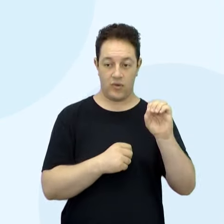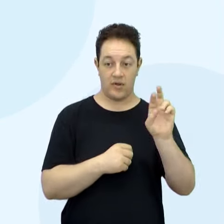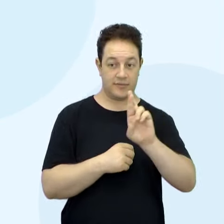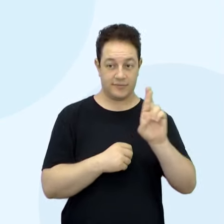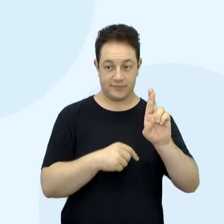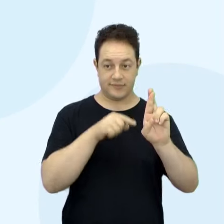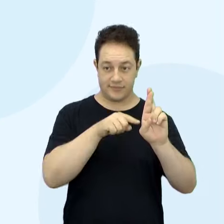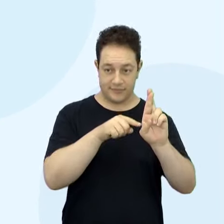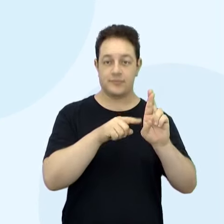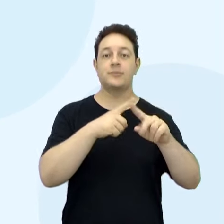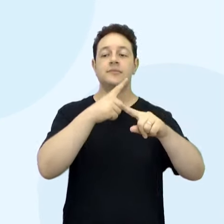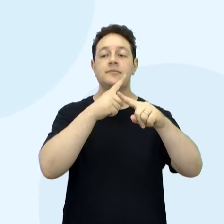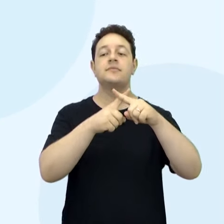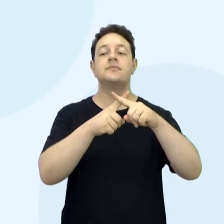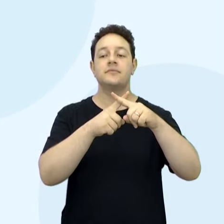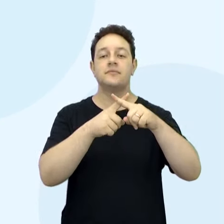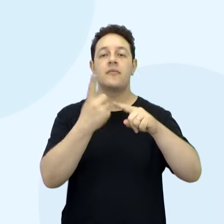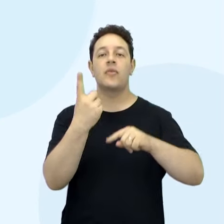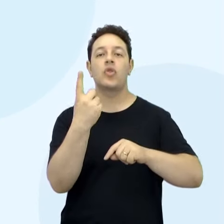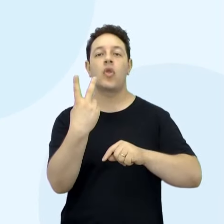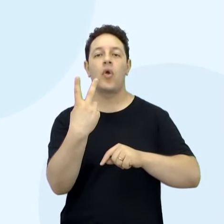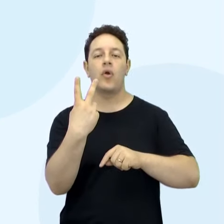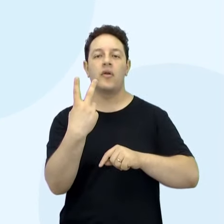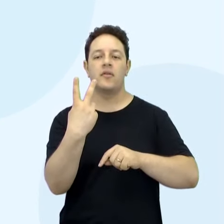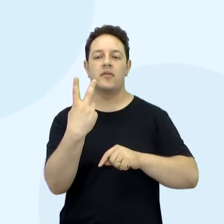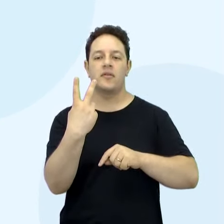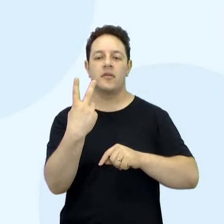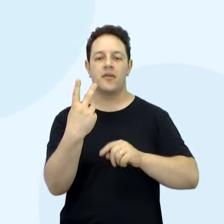R$ 150 e multiplicar por 12